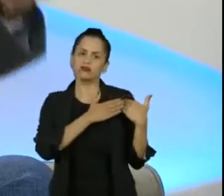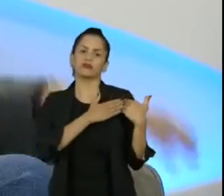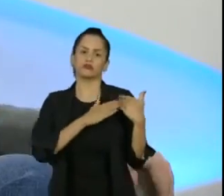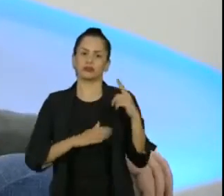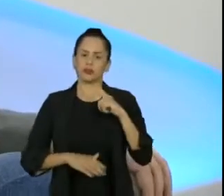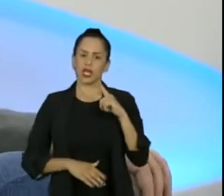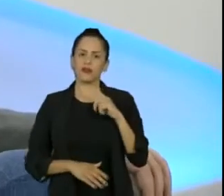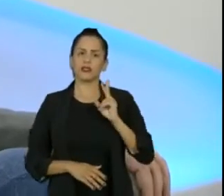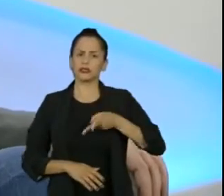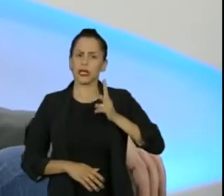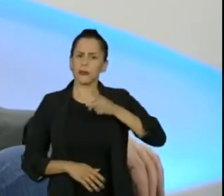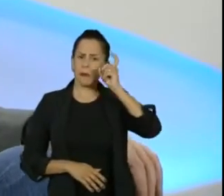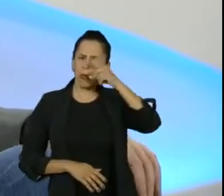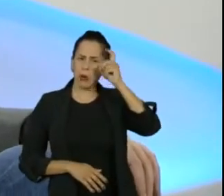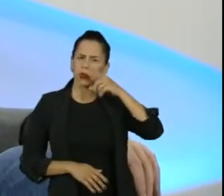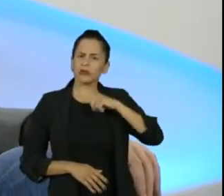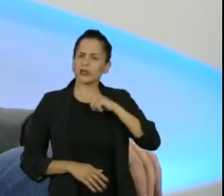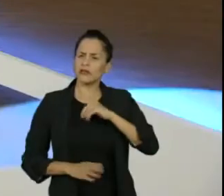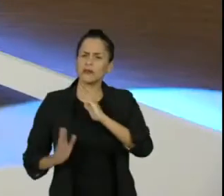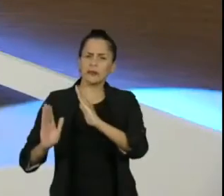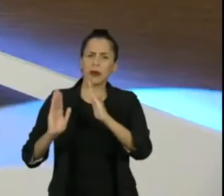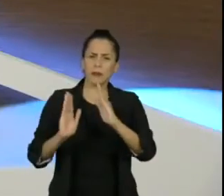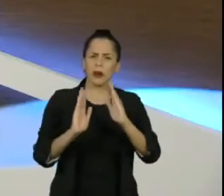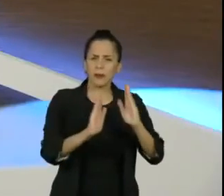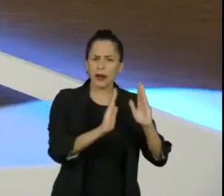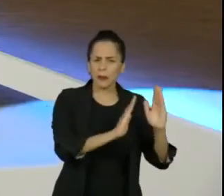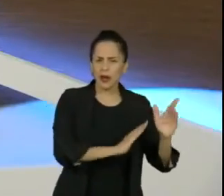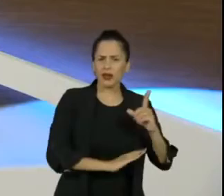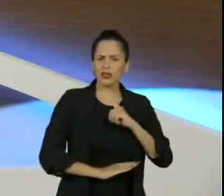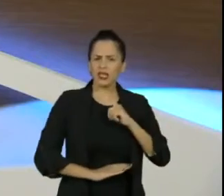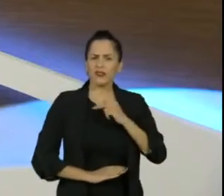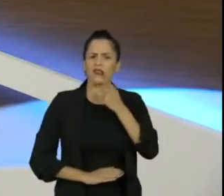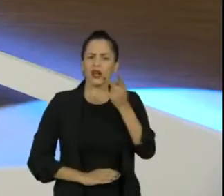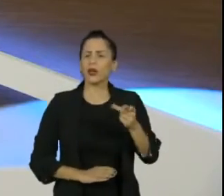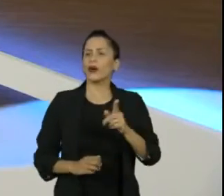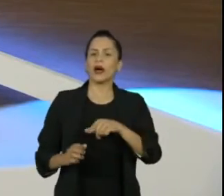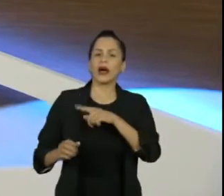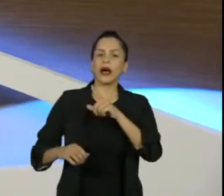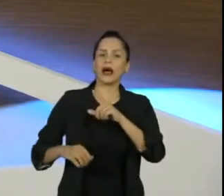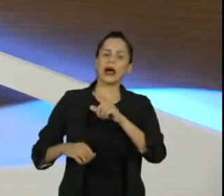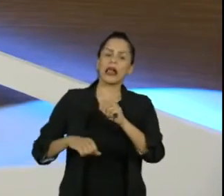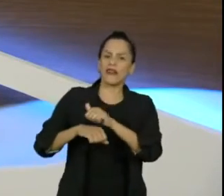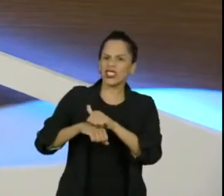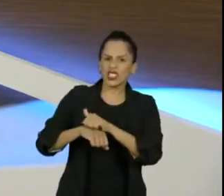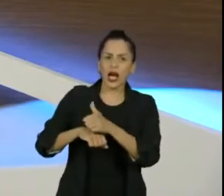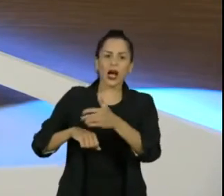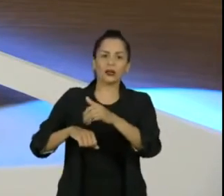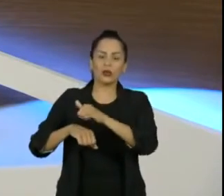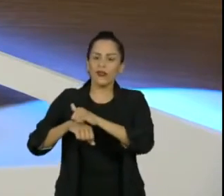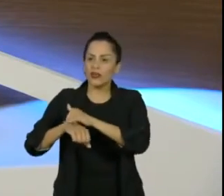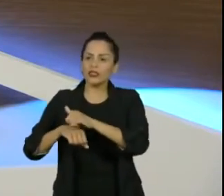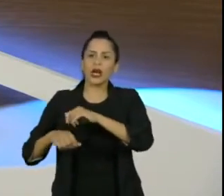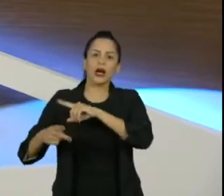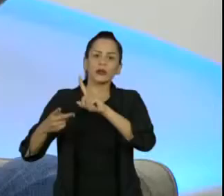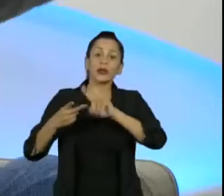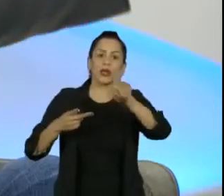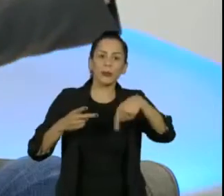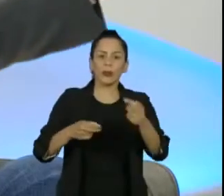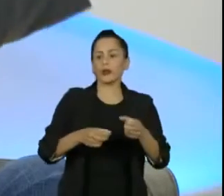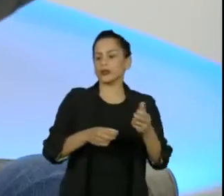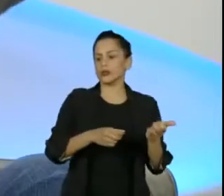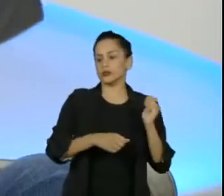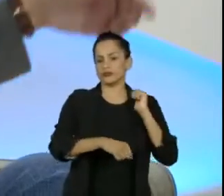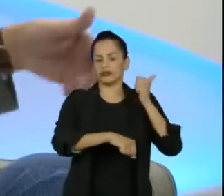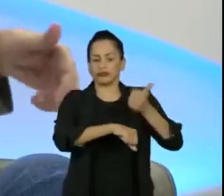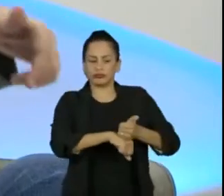o nome dele, não foi bonito. Mas todas as fases, o senhor se refere também desde a Lava Jato, até ele sair, até ele ser ministro, aceitar,